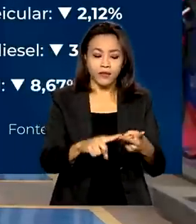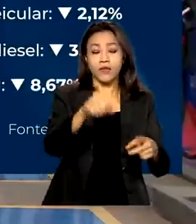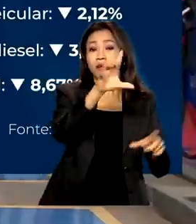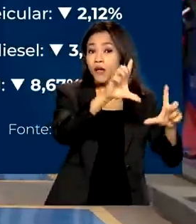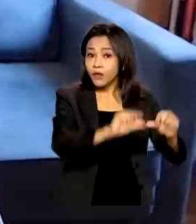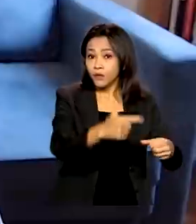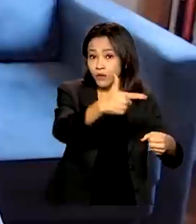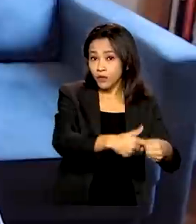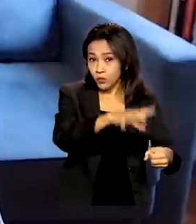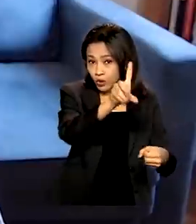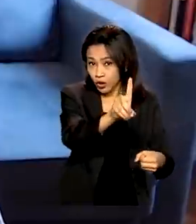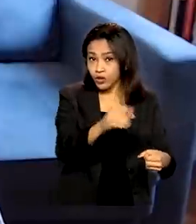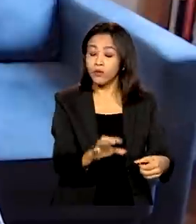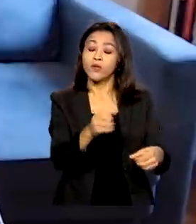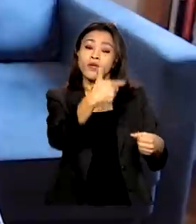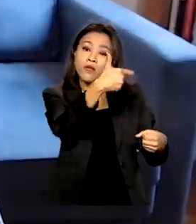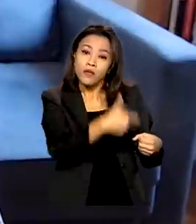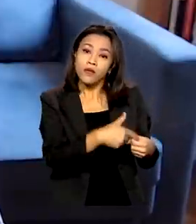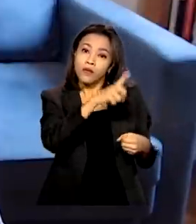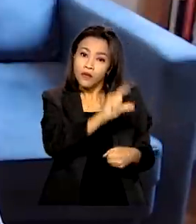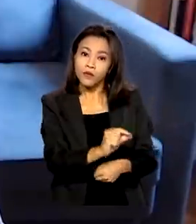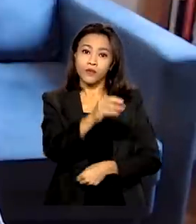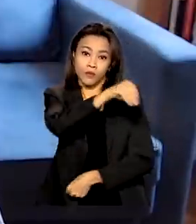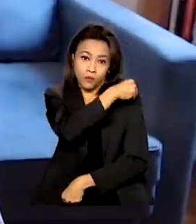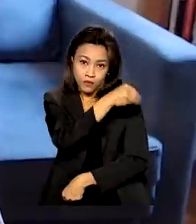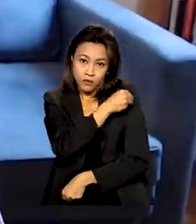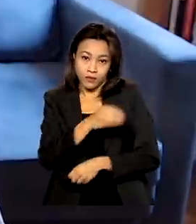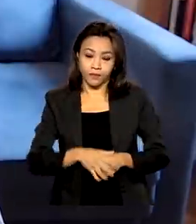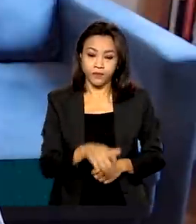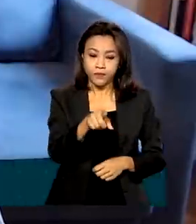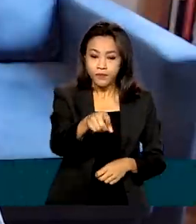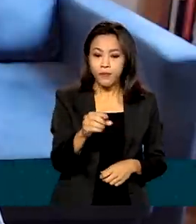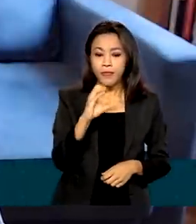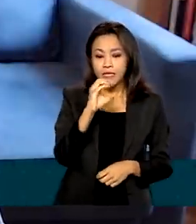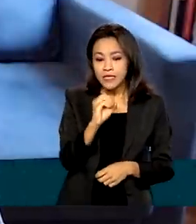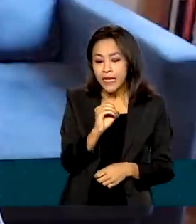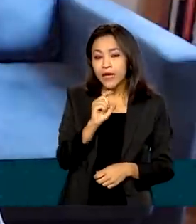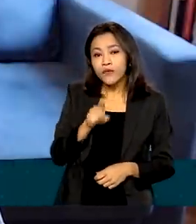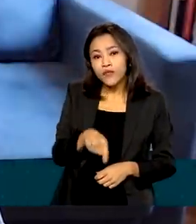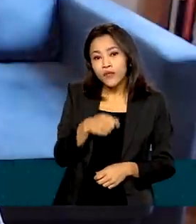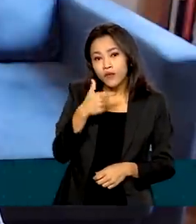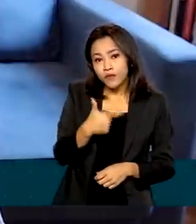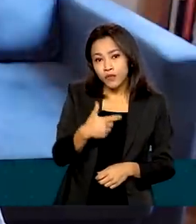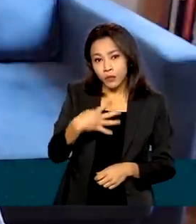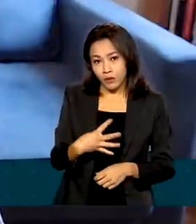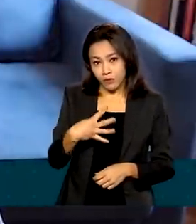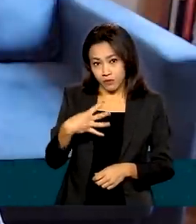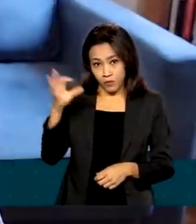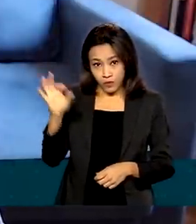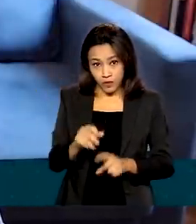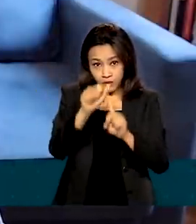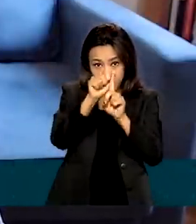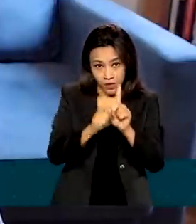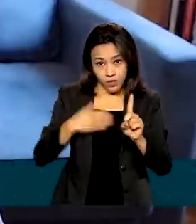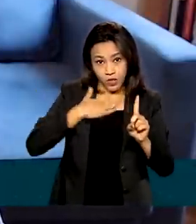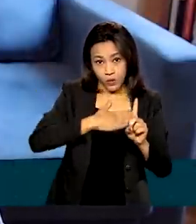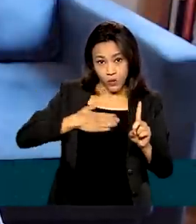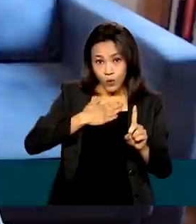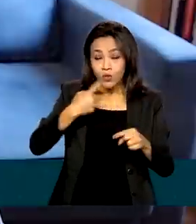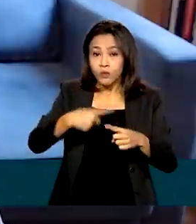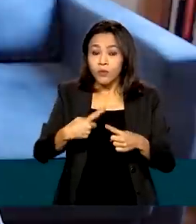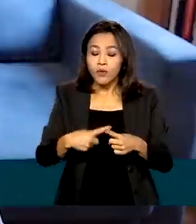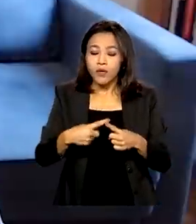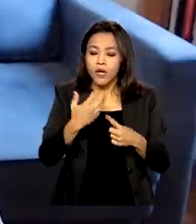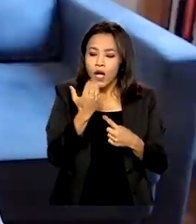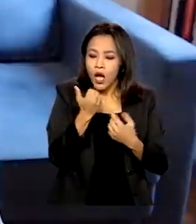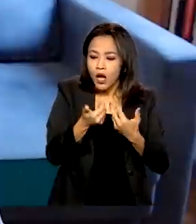do etanol. No grupo de alimentação e bebidas, o resultado foi de 0,24% no mês de agosto. Isso porque os preços dos alimentos para consumo